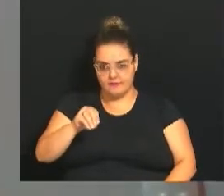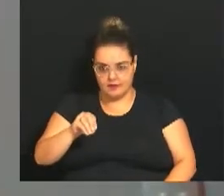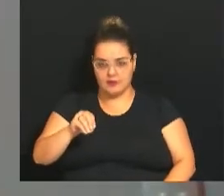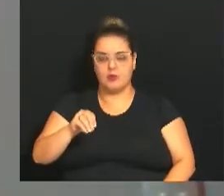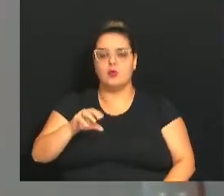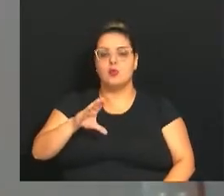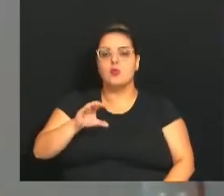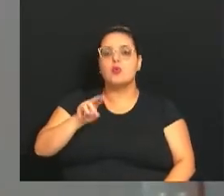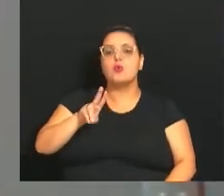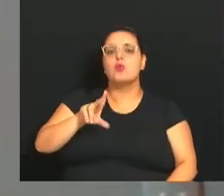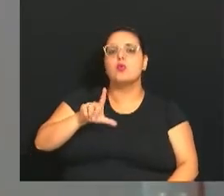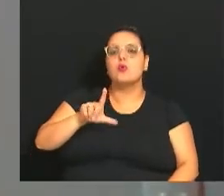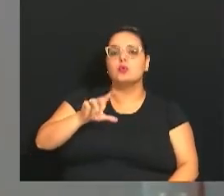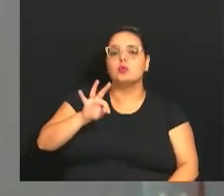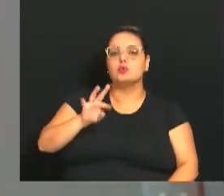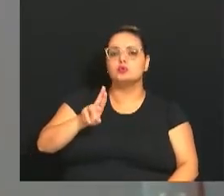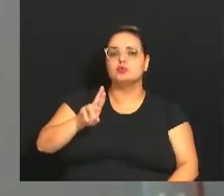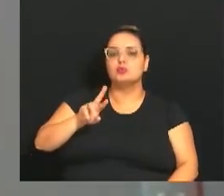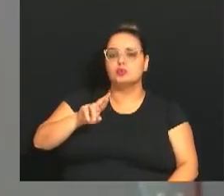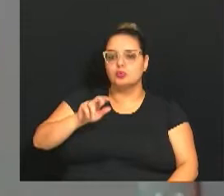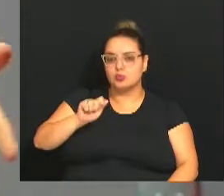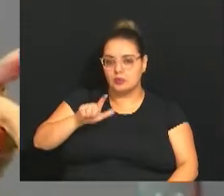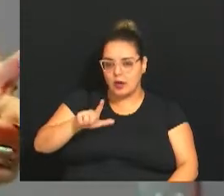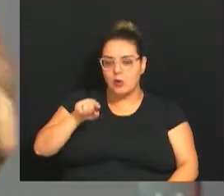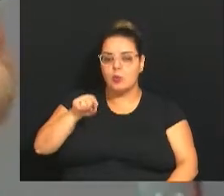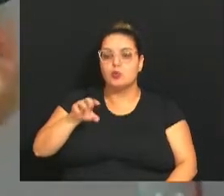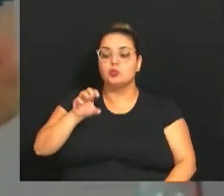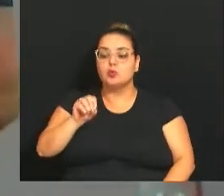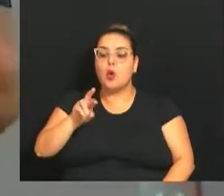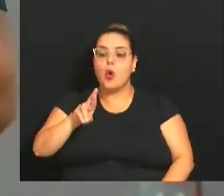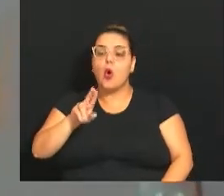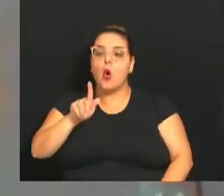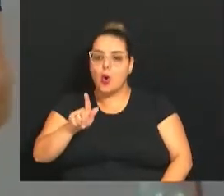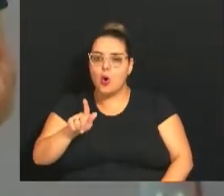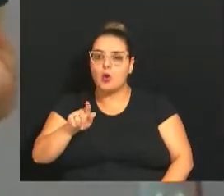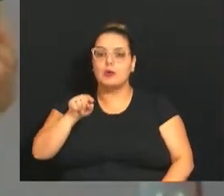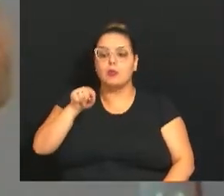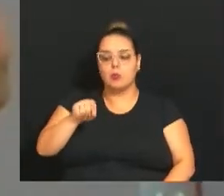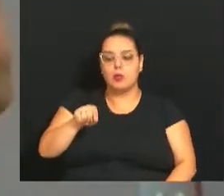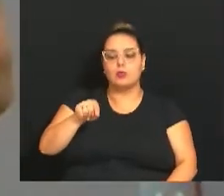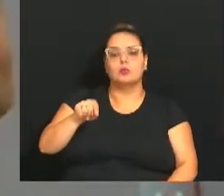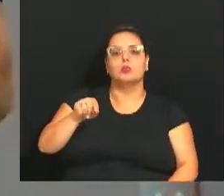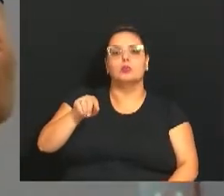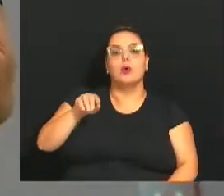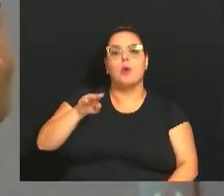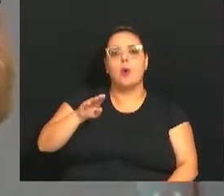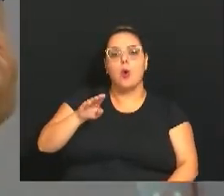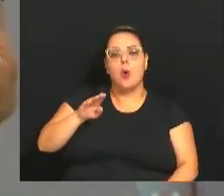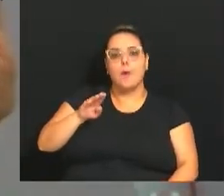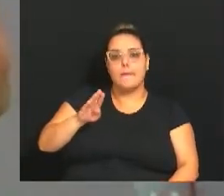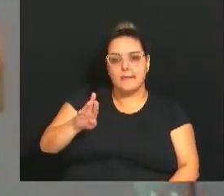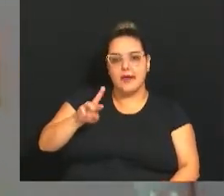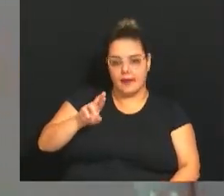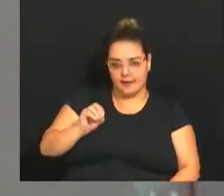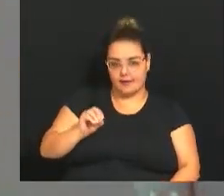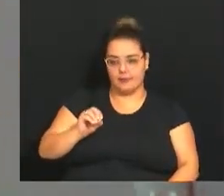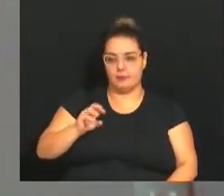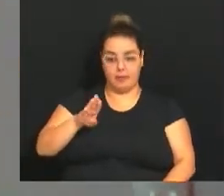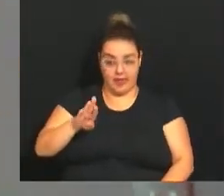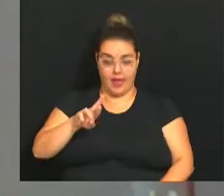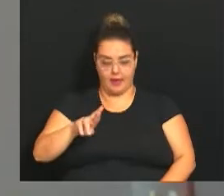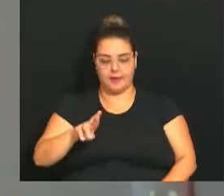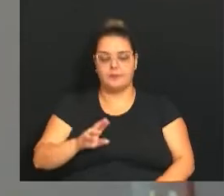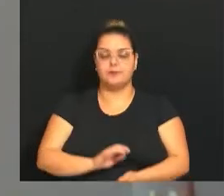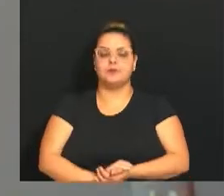www.pavãocultural.org.br. Ali tem um histórico de todas as exposições que a gente já montou, e junto com essas exposições a gente recebeu diversos espetáculos